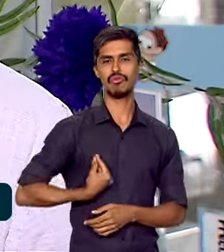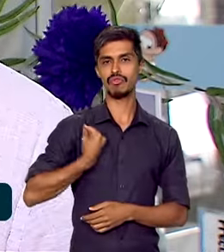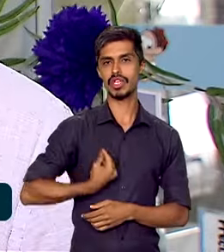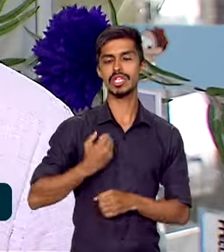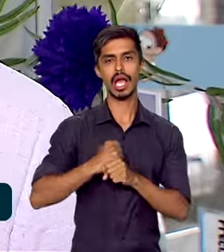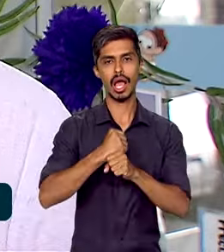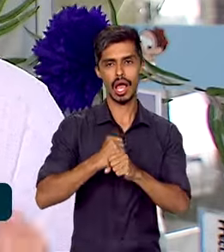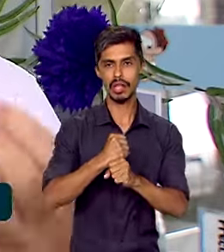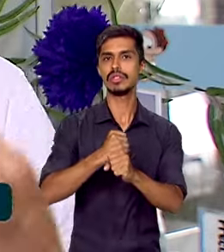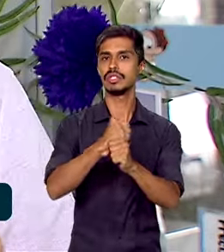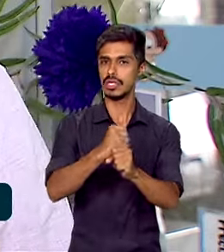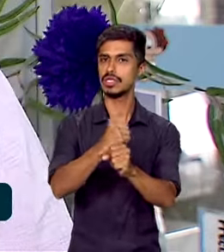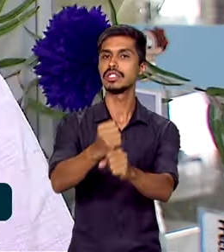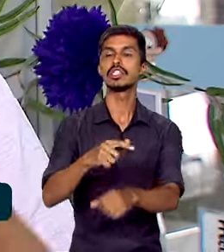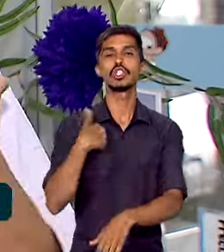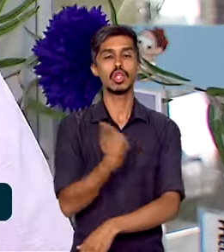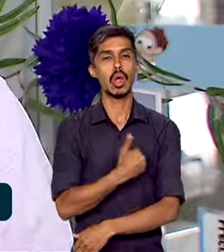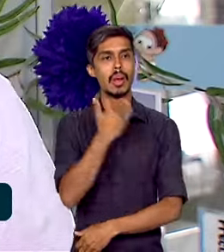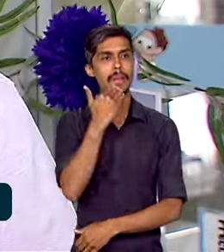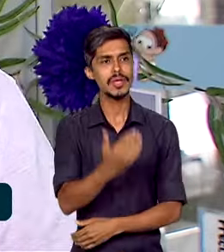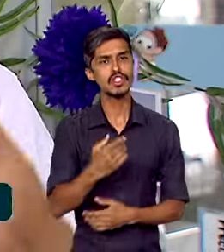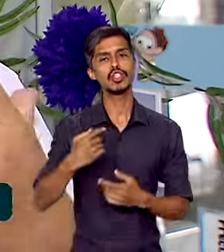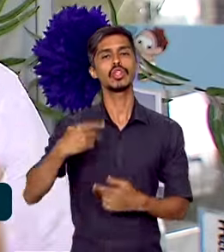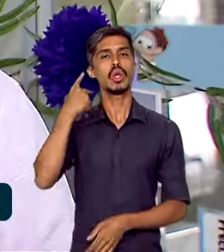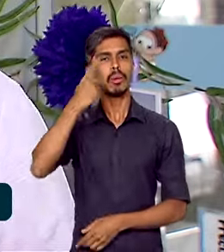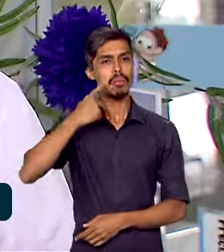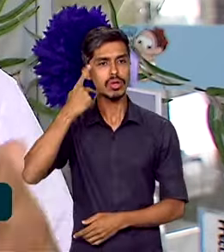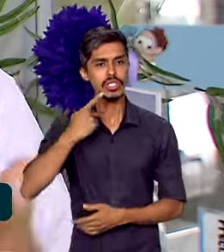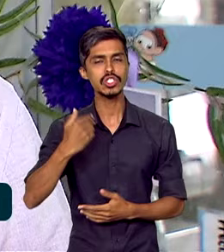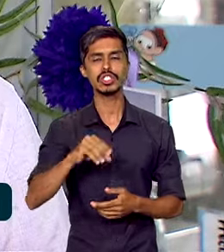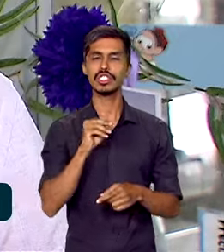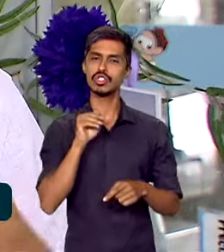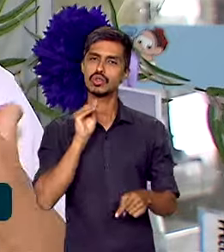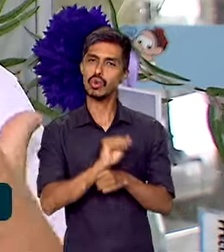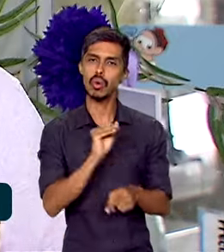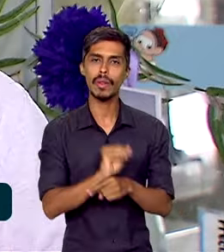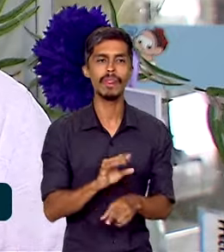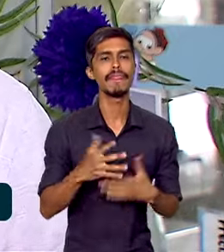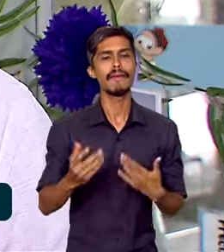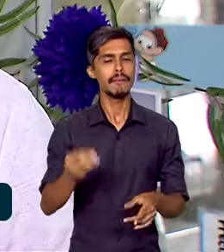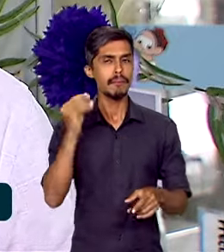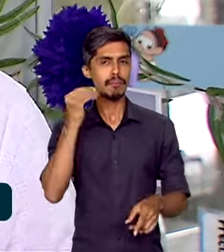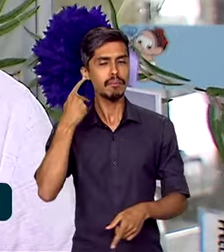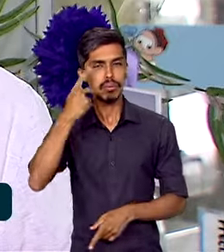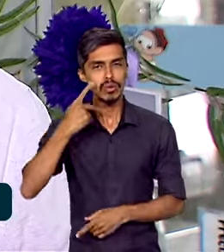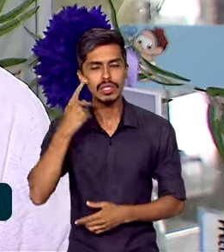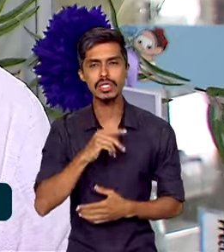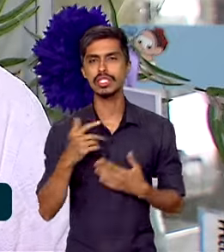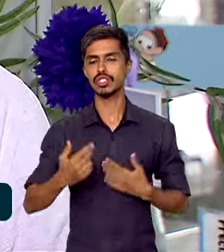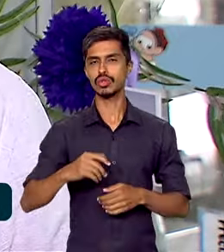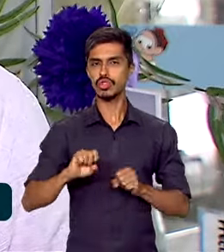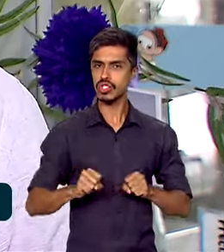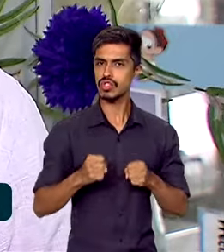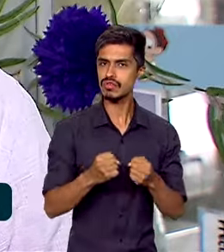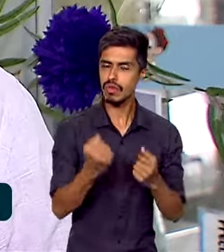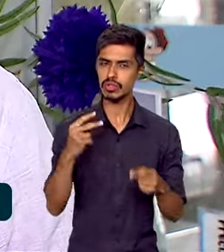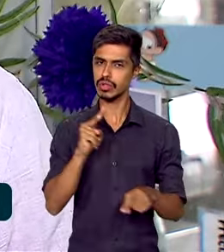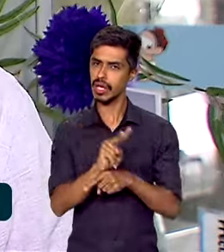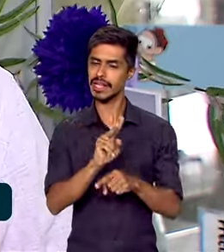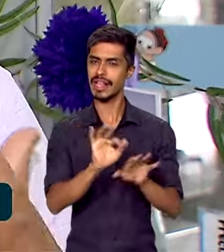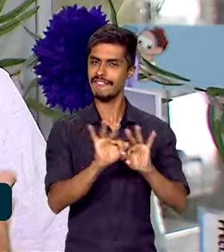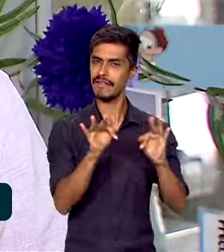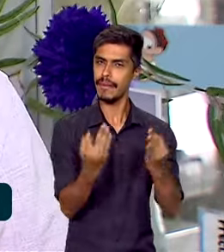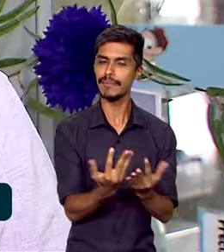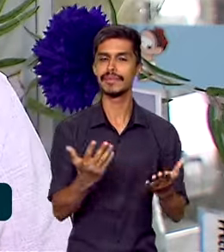anuais que estão nos pedindo políticas de prevenção políticas de atuação para essas famílias e